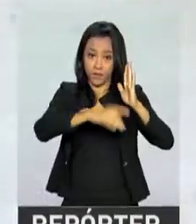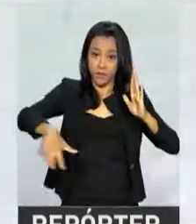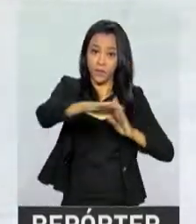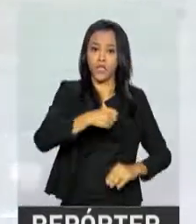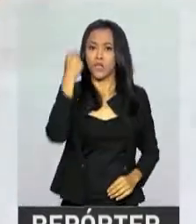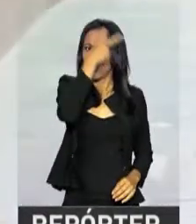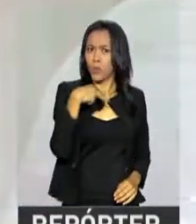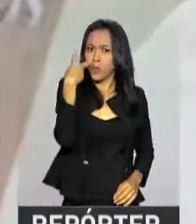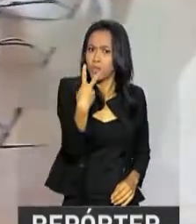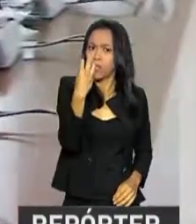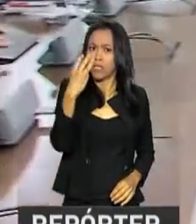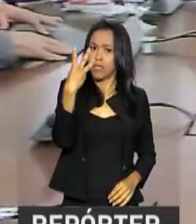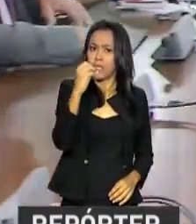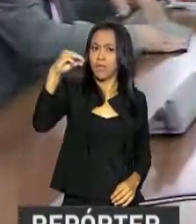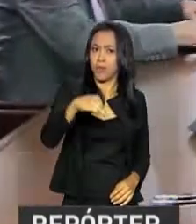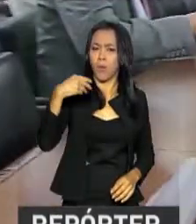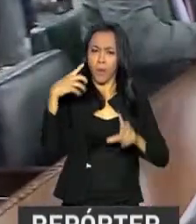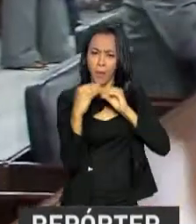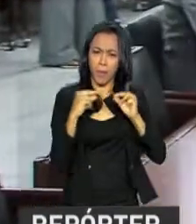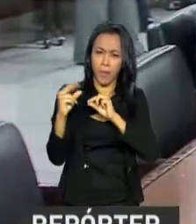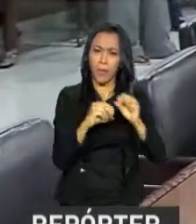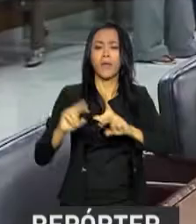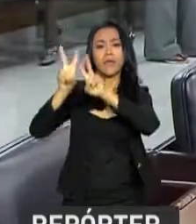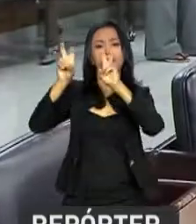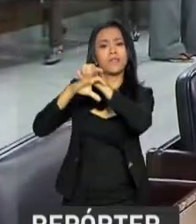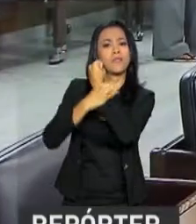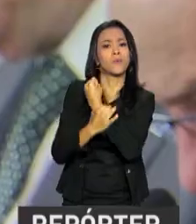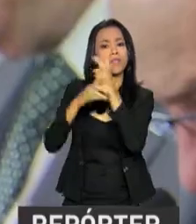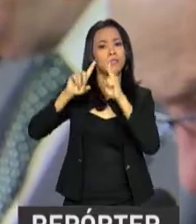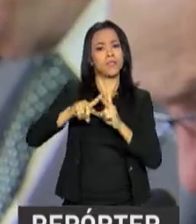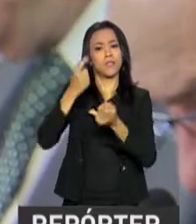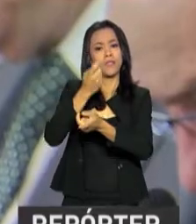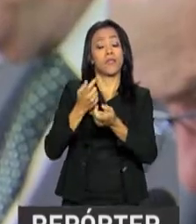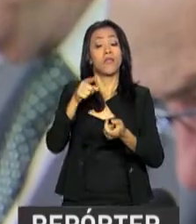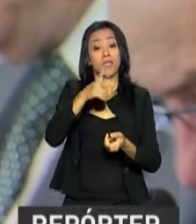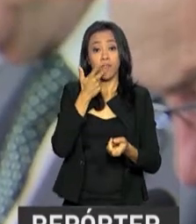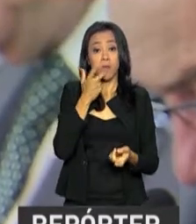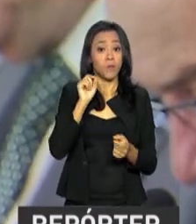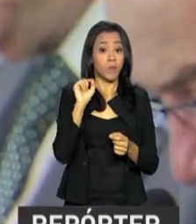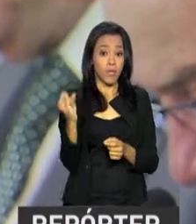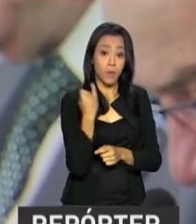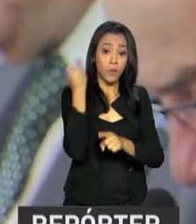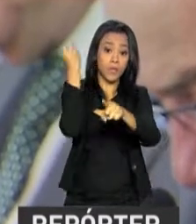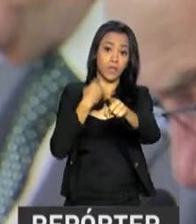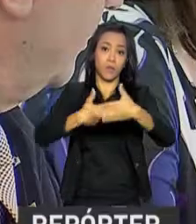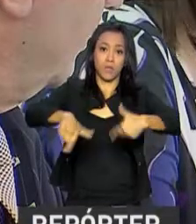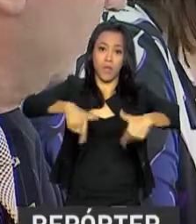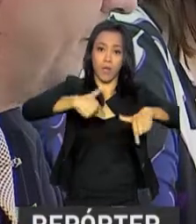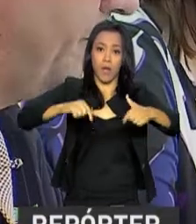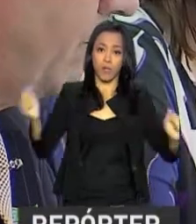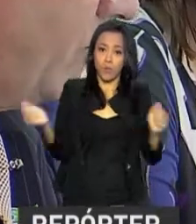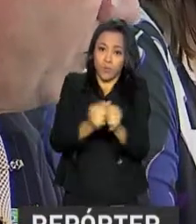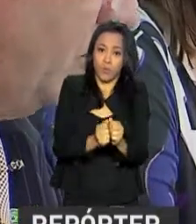eles trataram de temas como integração comercial e segurança pública temer destacou a importância do trabalho conjunto na fronteira